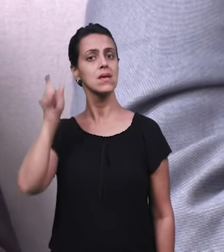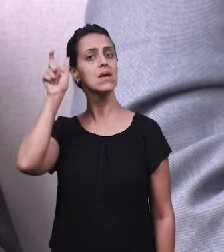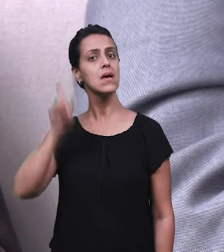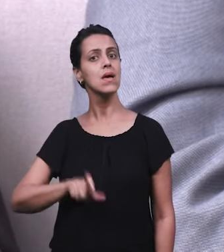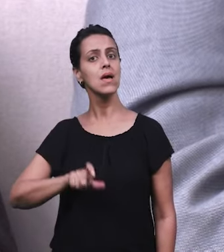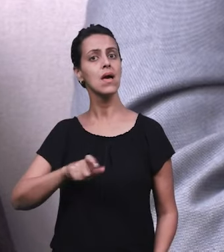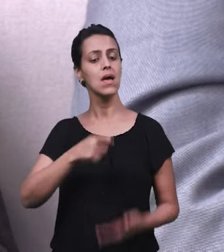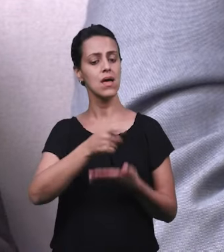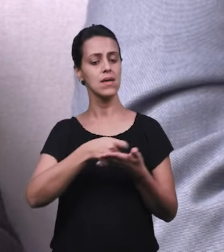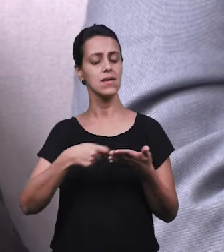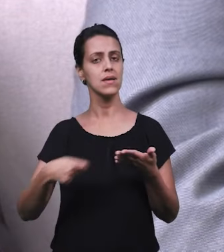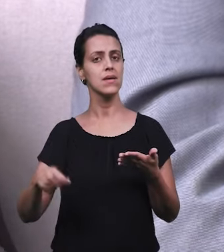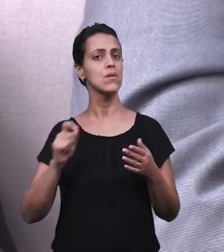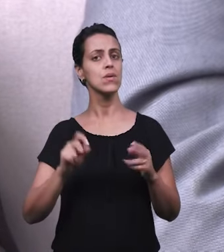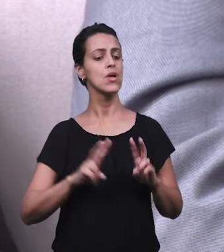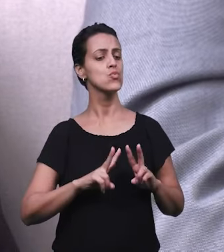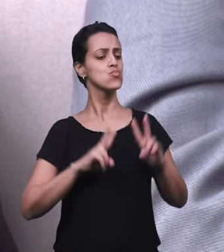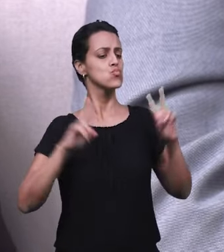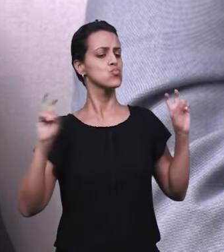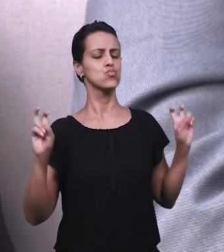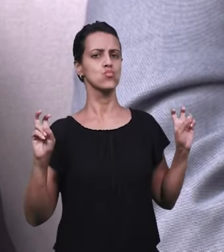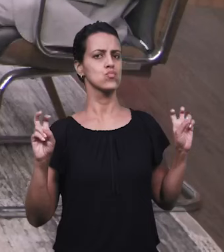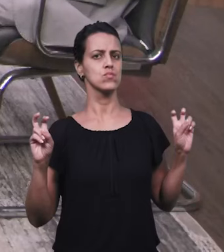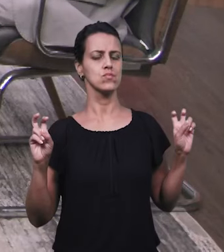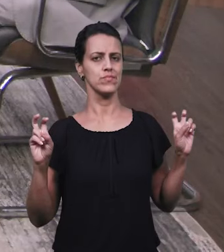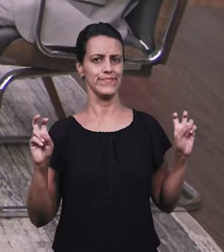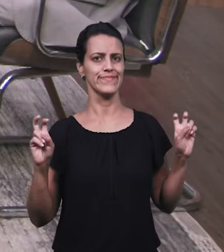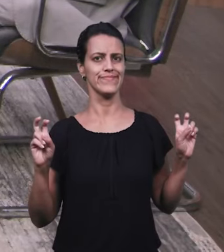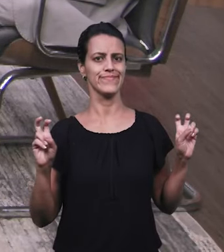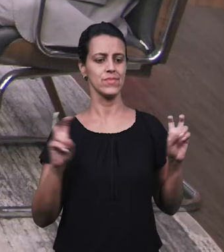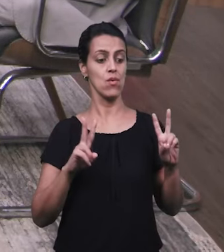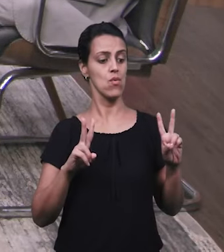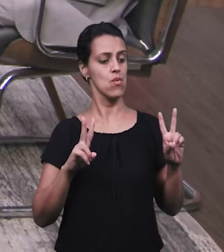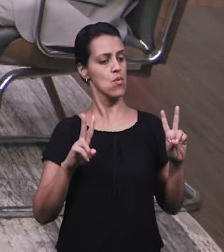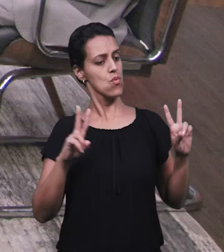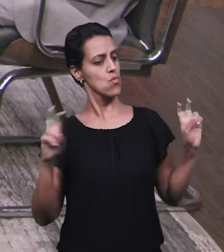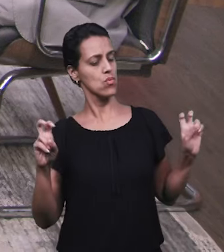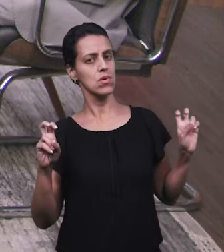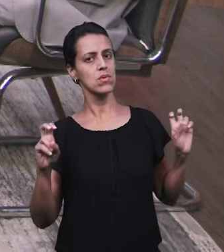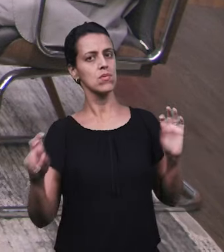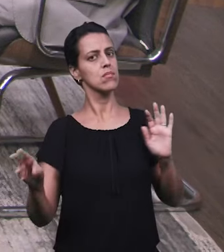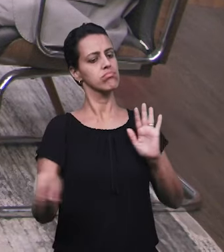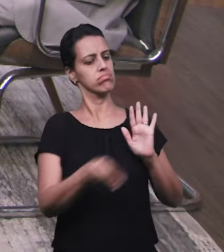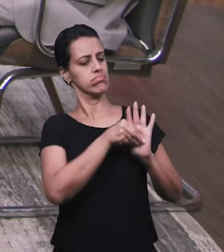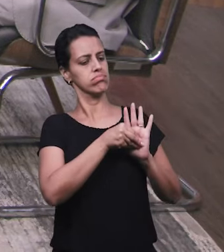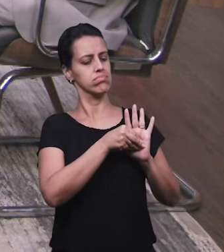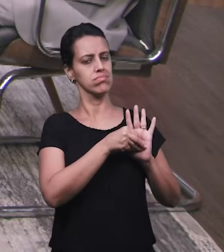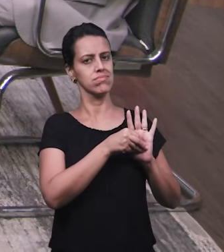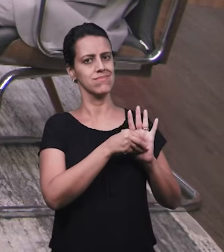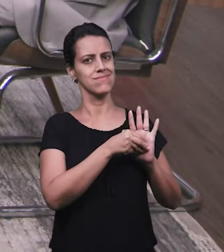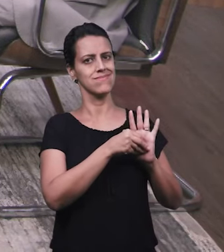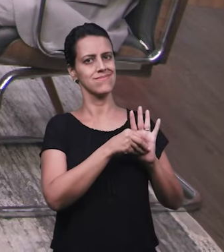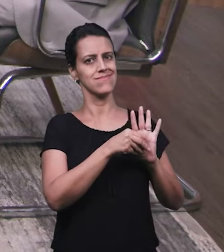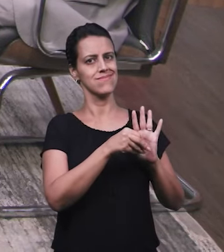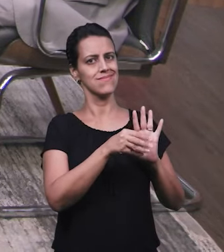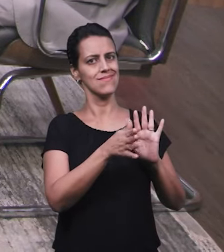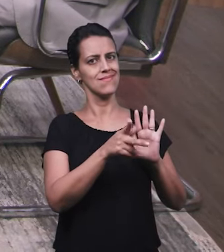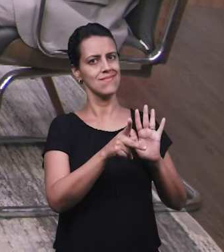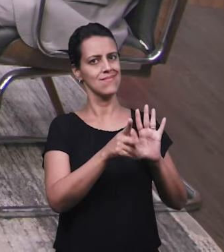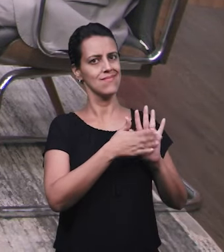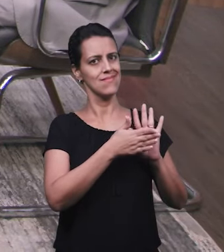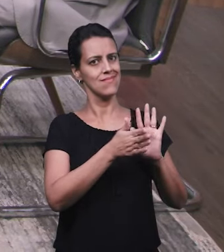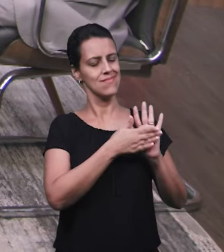na condição de um título glorioso que é atribuído ao Senhor Jesus. Então nós temos, por exemplo,